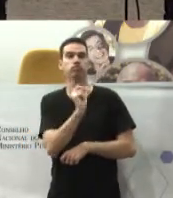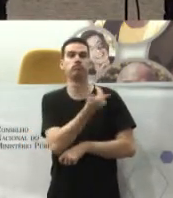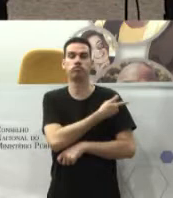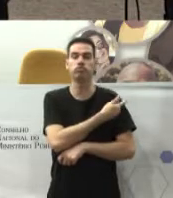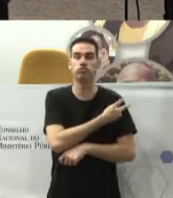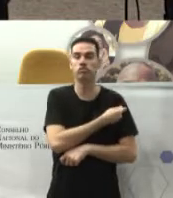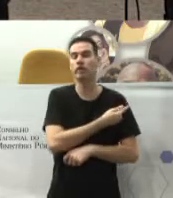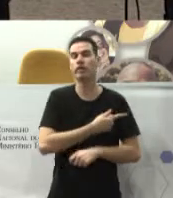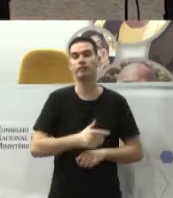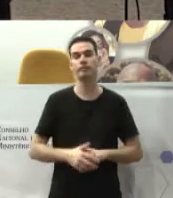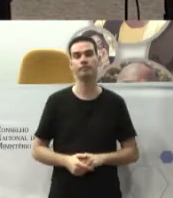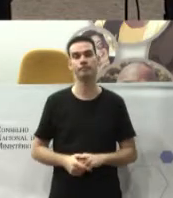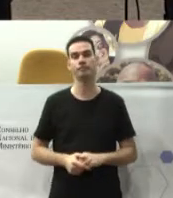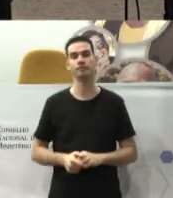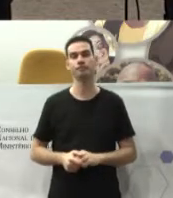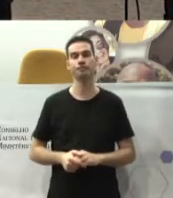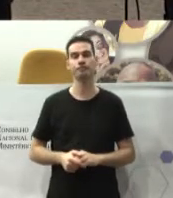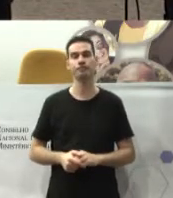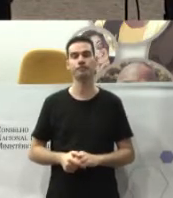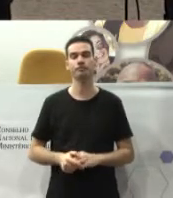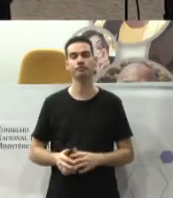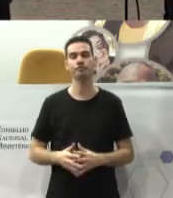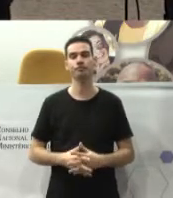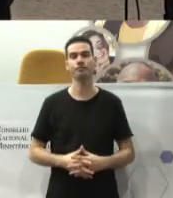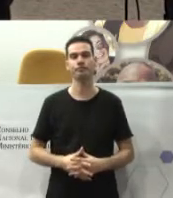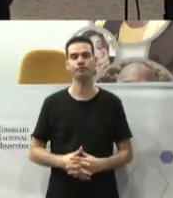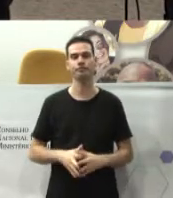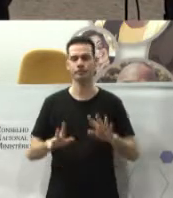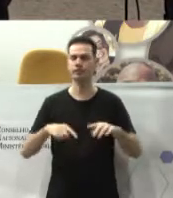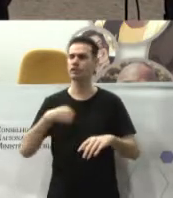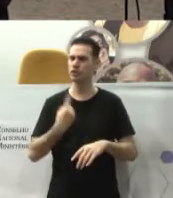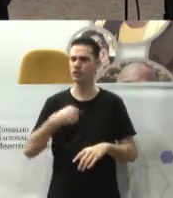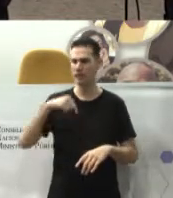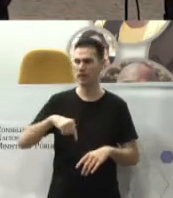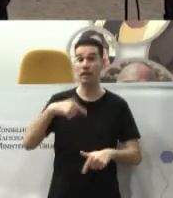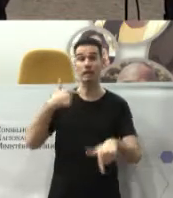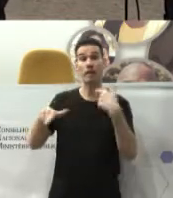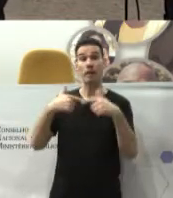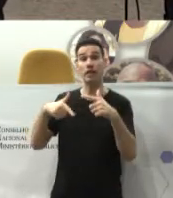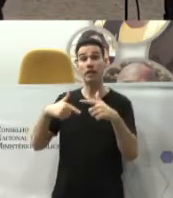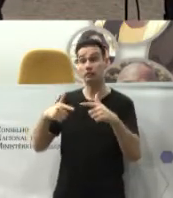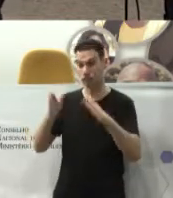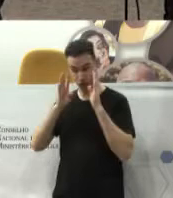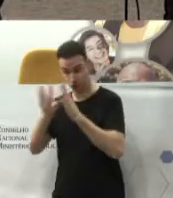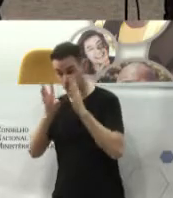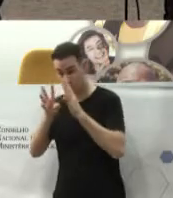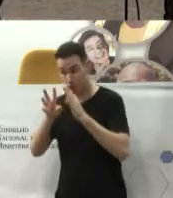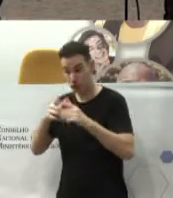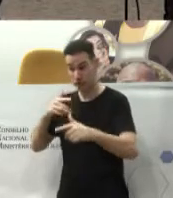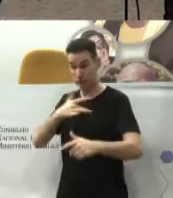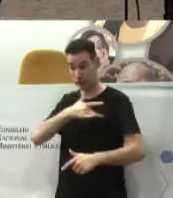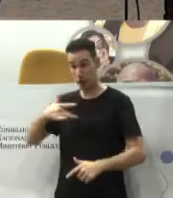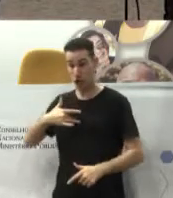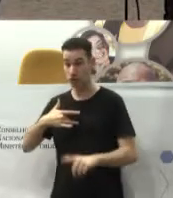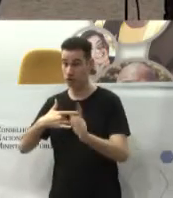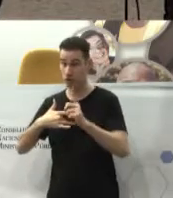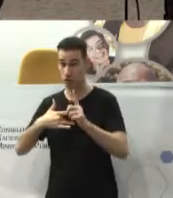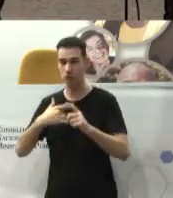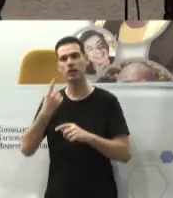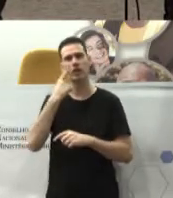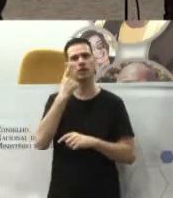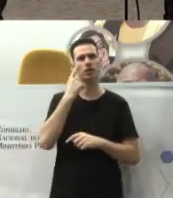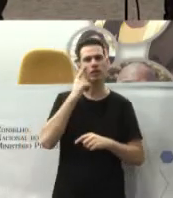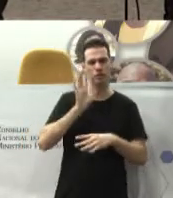isso, mas de forma que não estamos aqui trabalhando para a saúde, estamos trabalhando na judicialização para curar